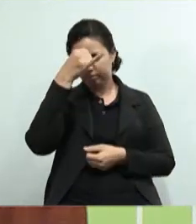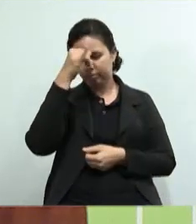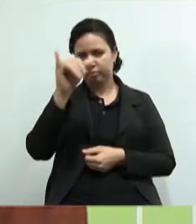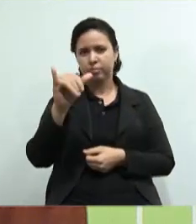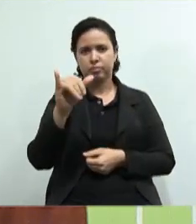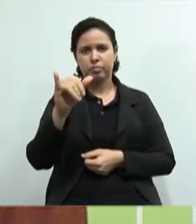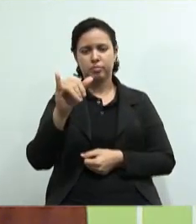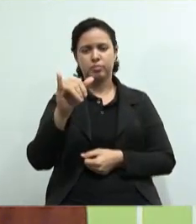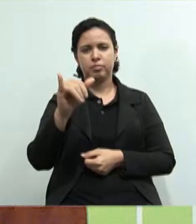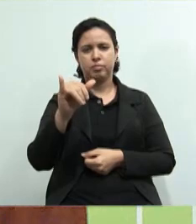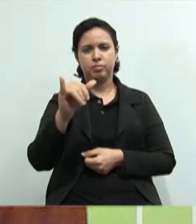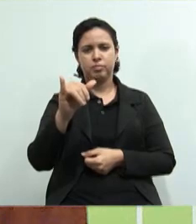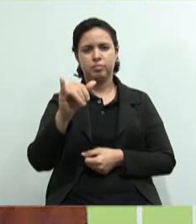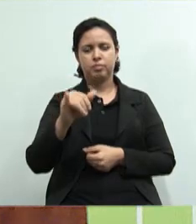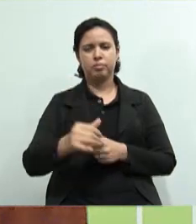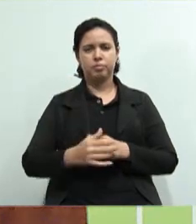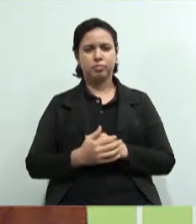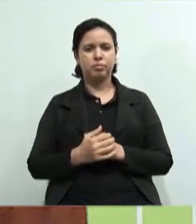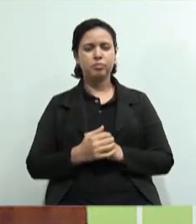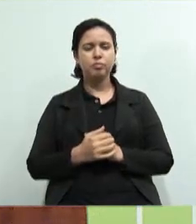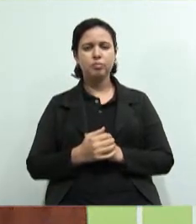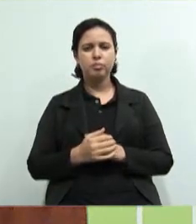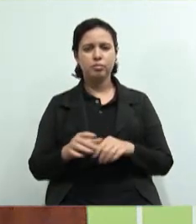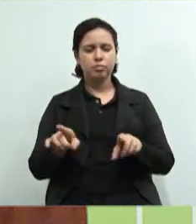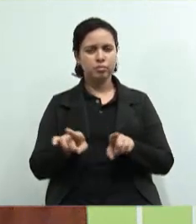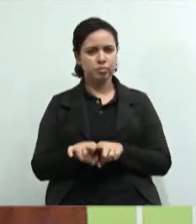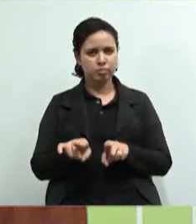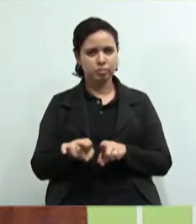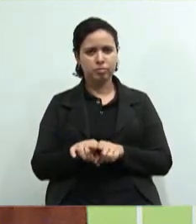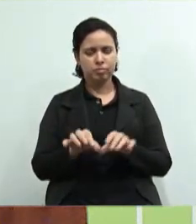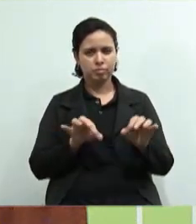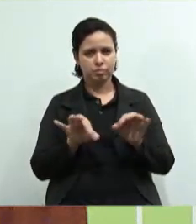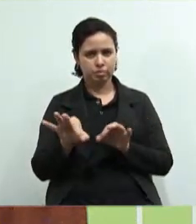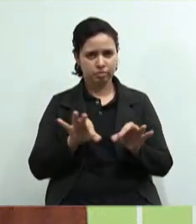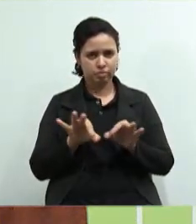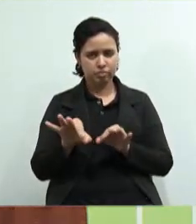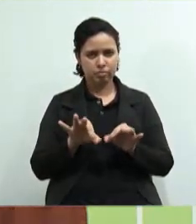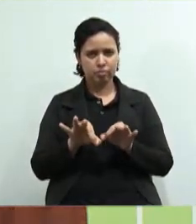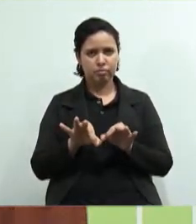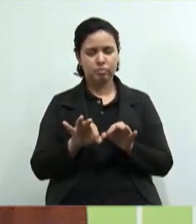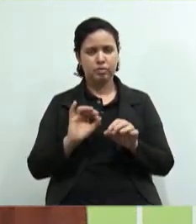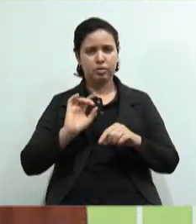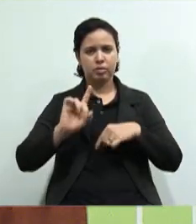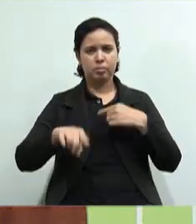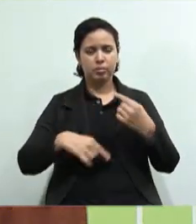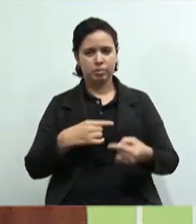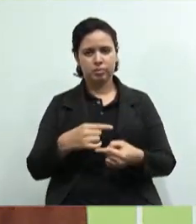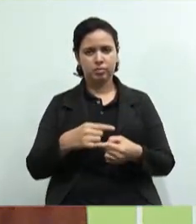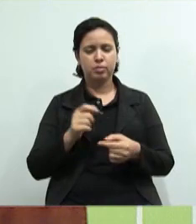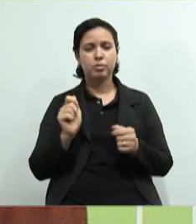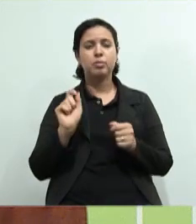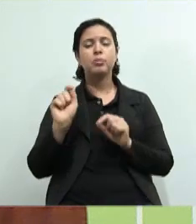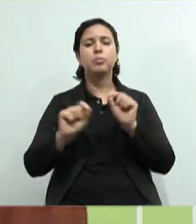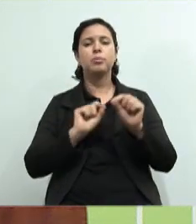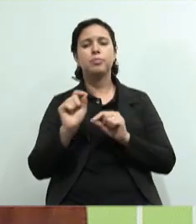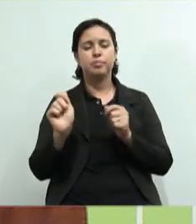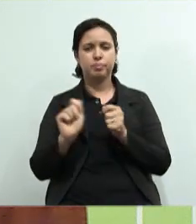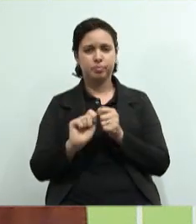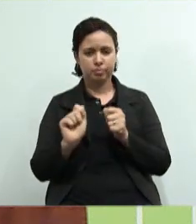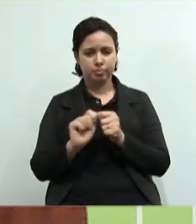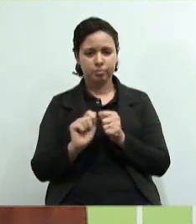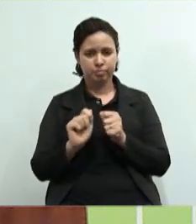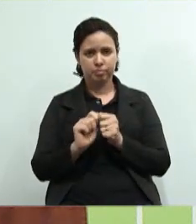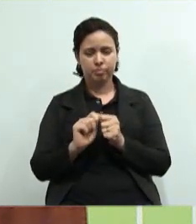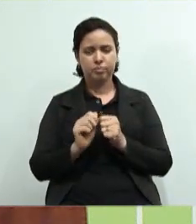preventivas antes, E ações corretivas depois. O que vai ser feito em cada